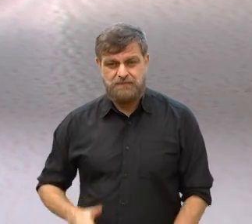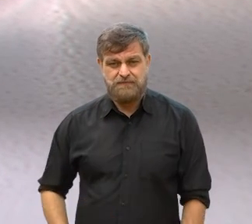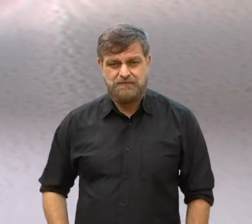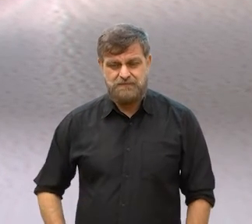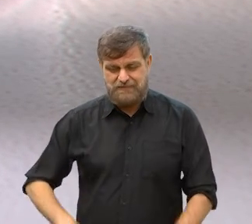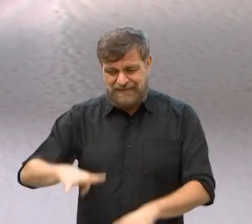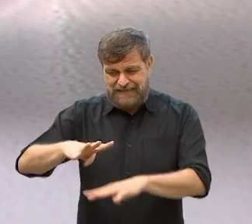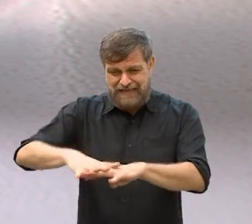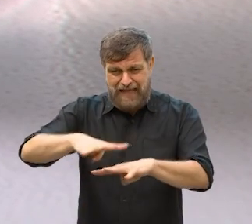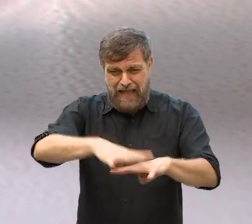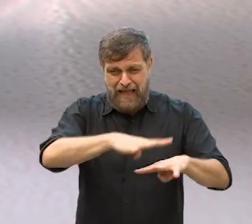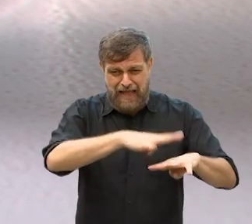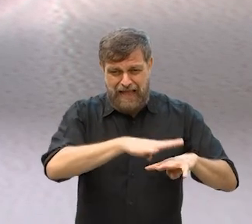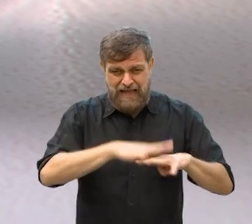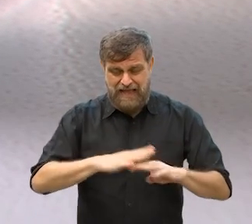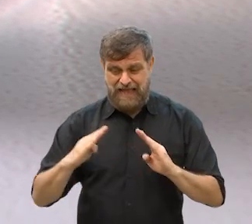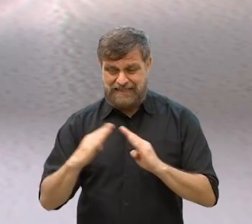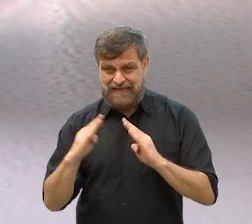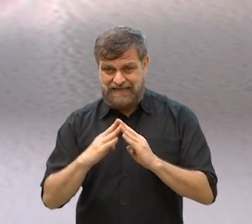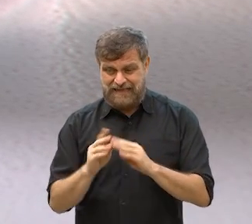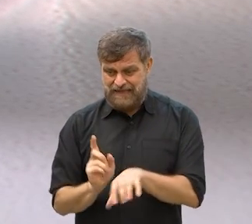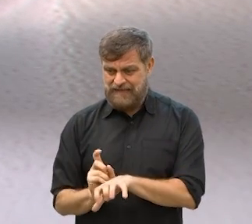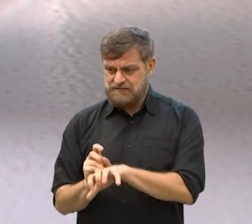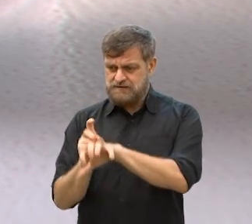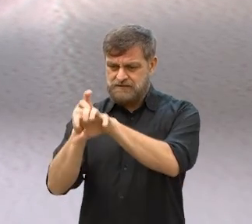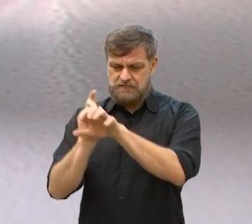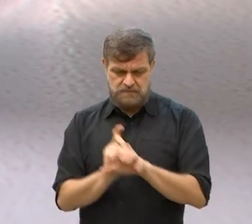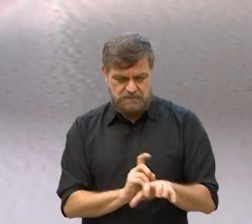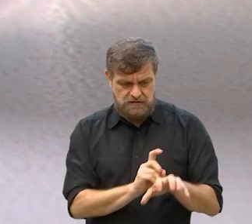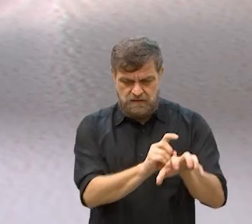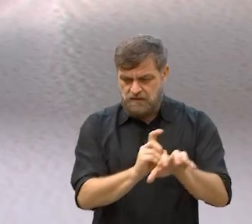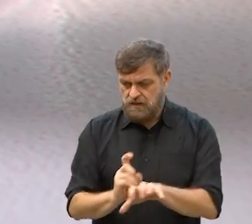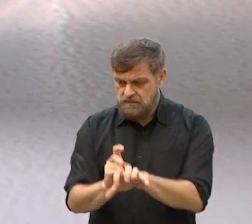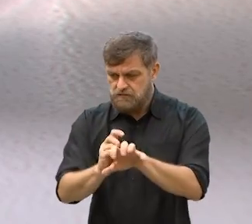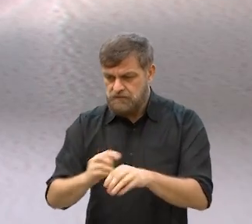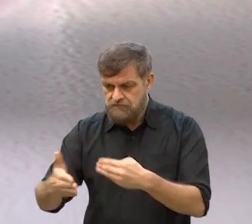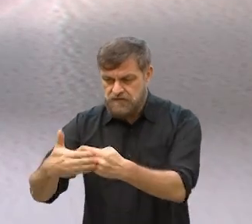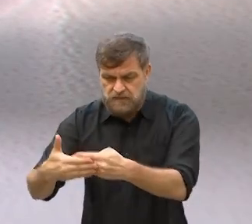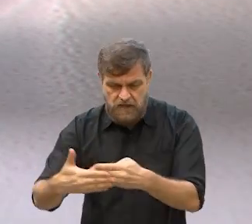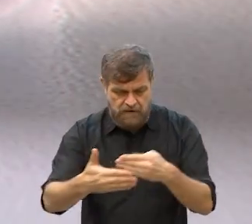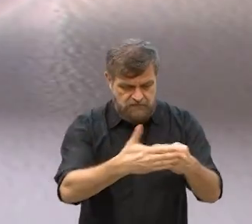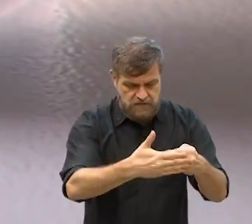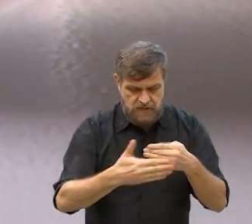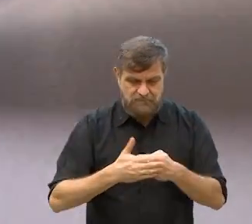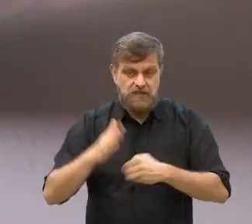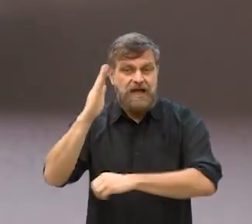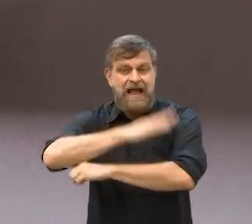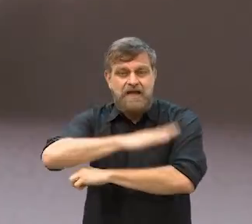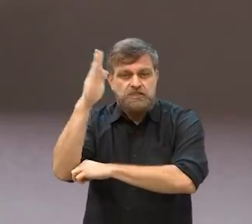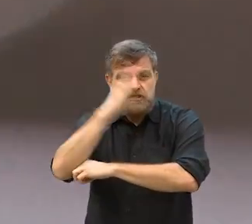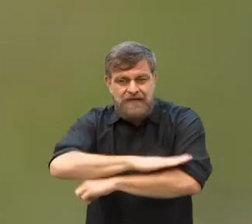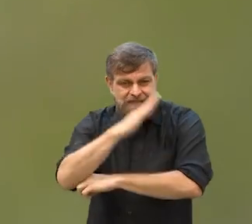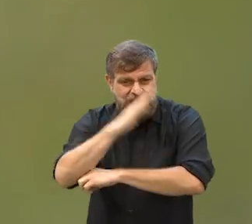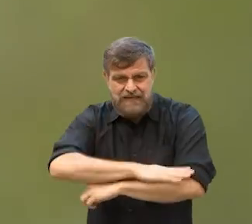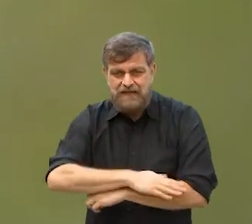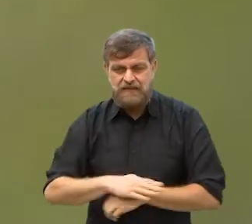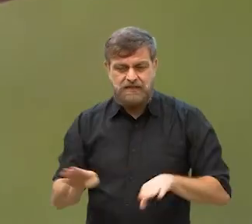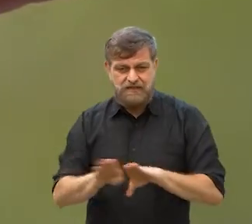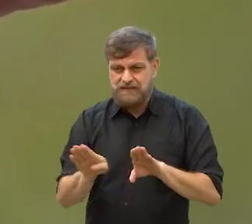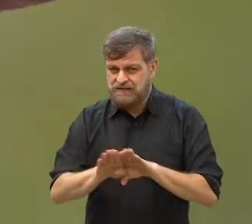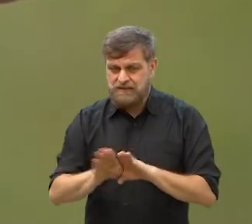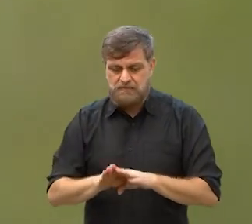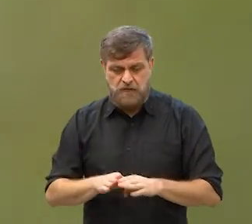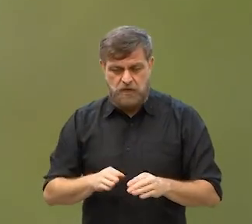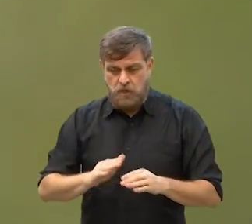as brechas da sua casa, inclusive janelas de sala